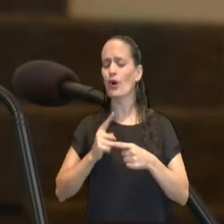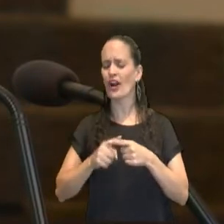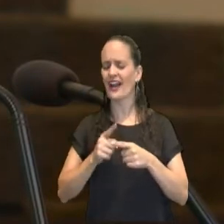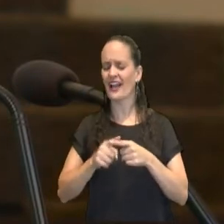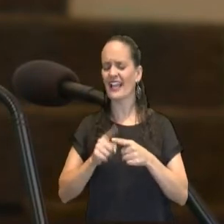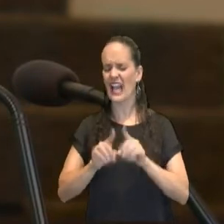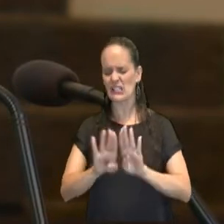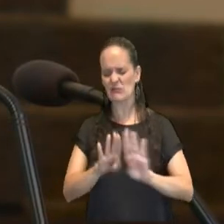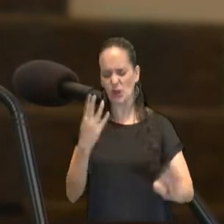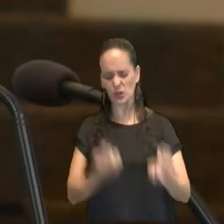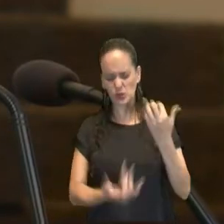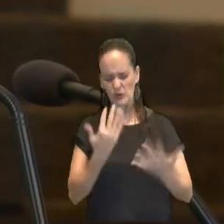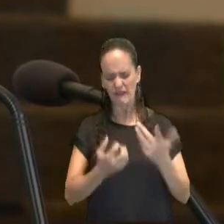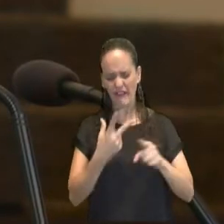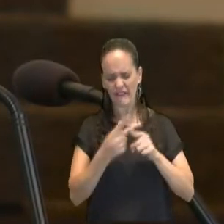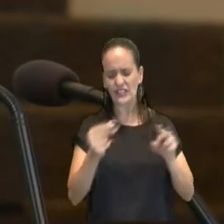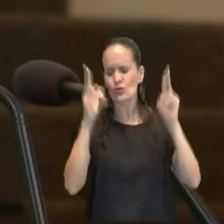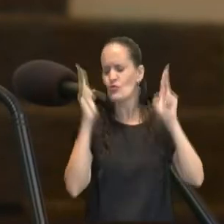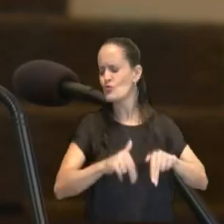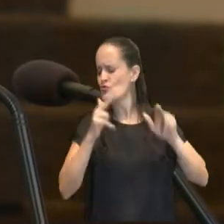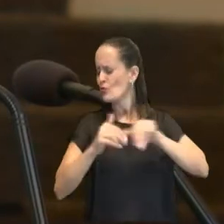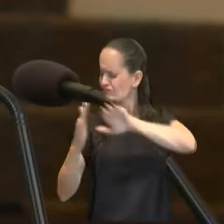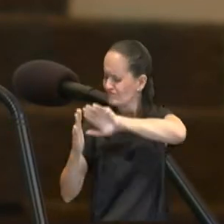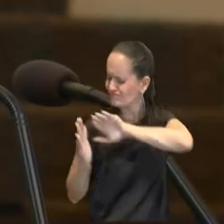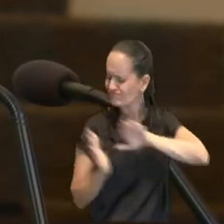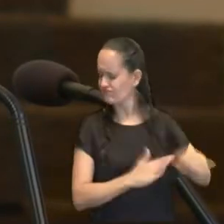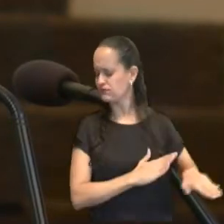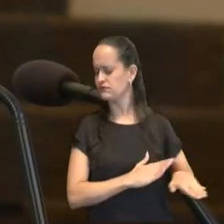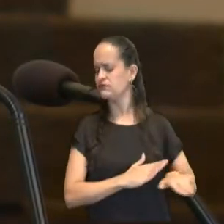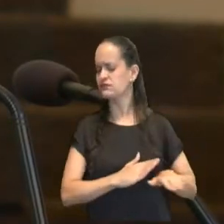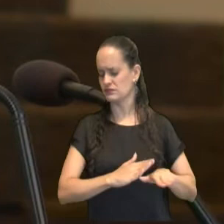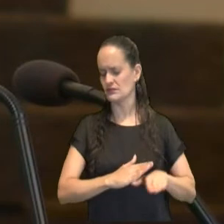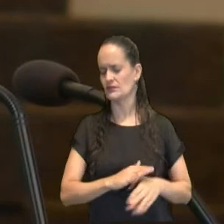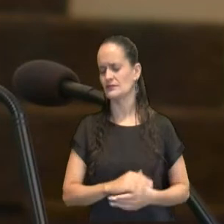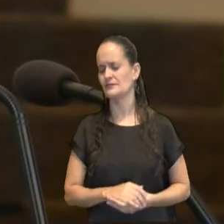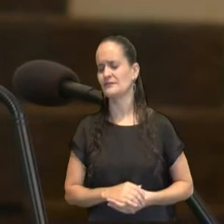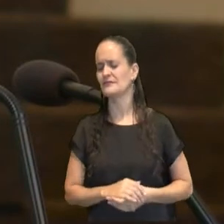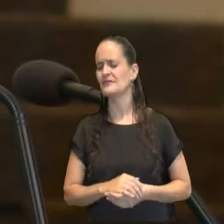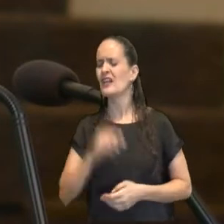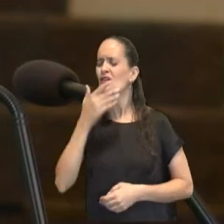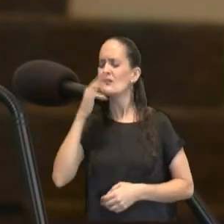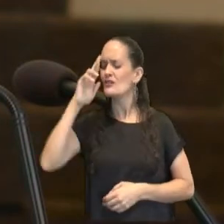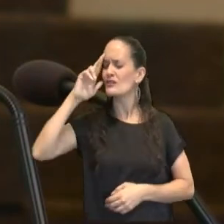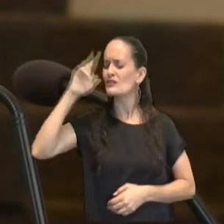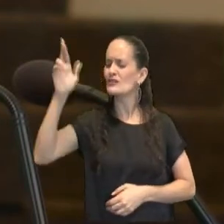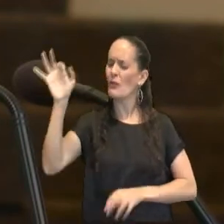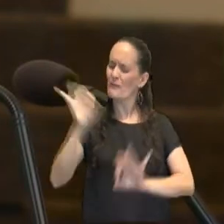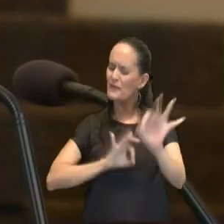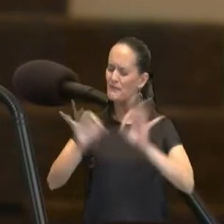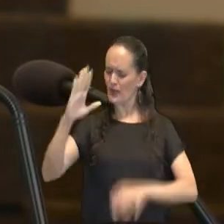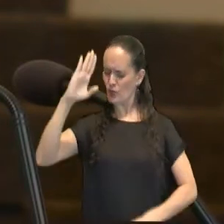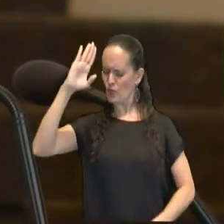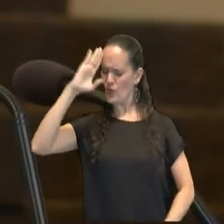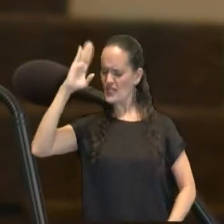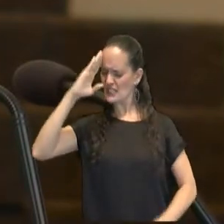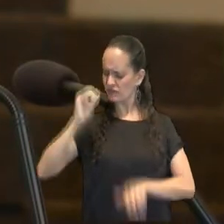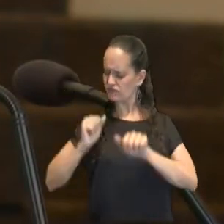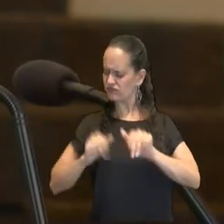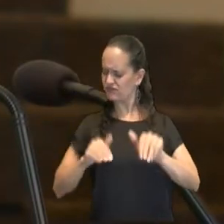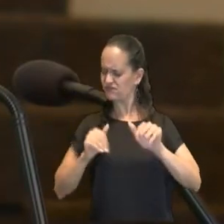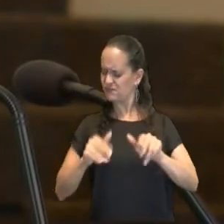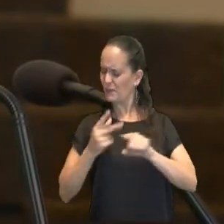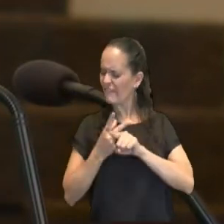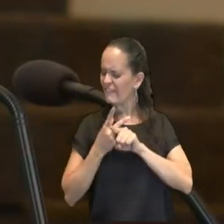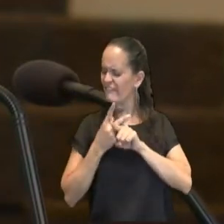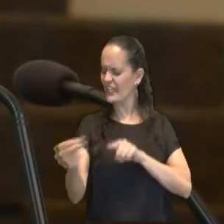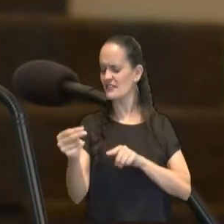inferno não prevalecerão contra a igreja de Cristo, Senhor. Que o Senhor prepare este exército para a batalha, para